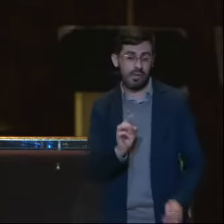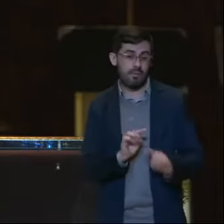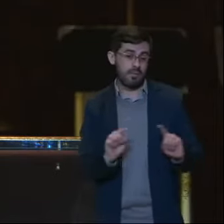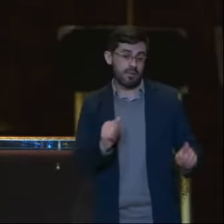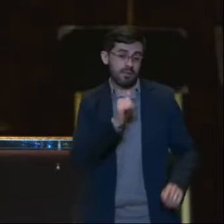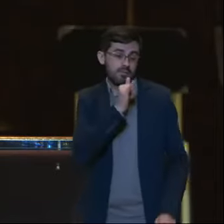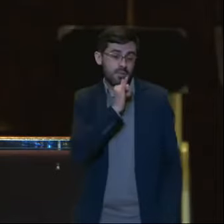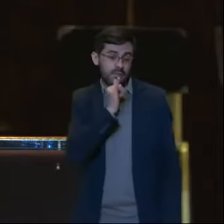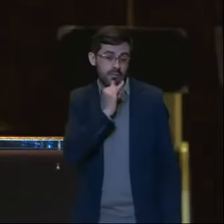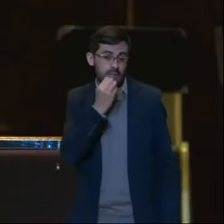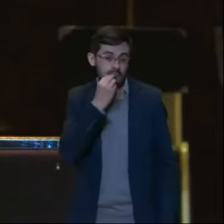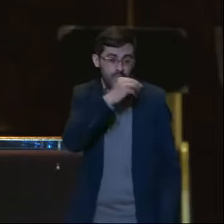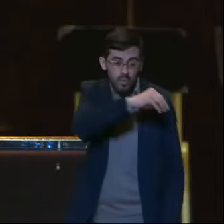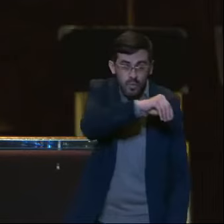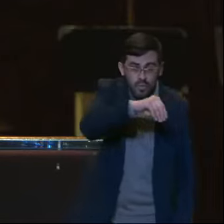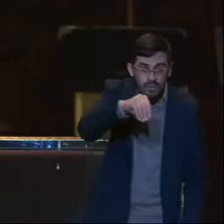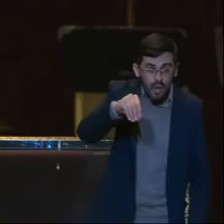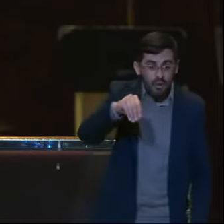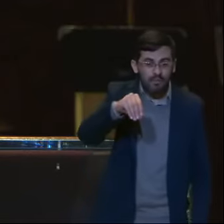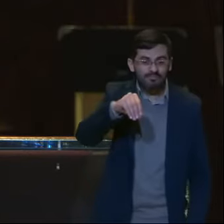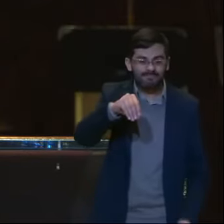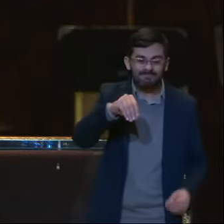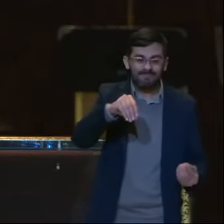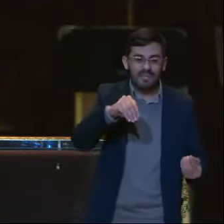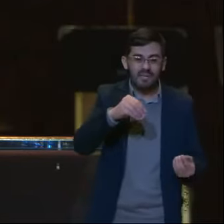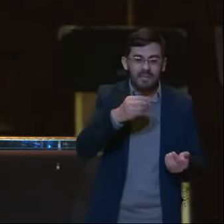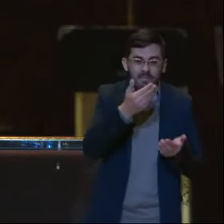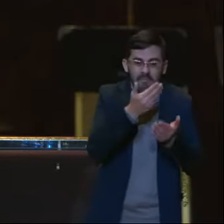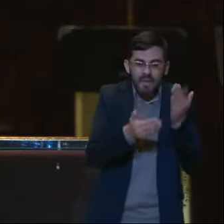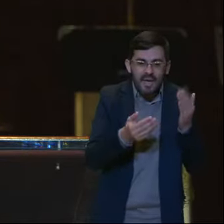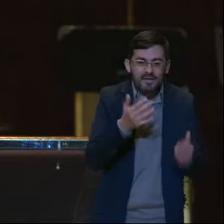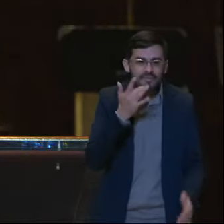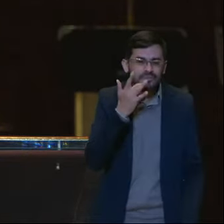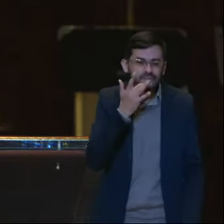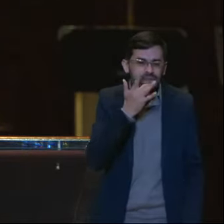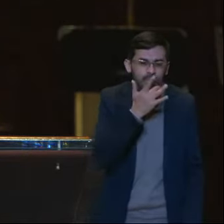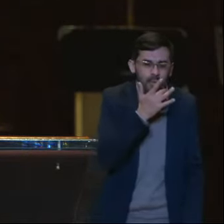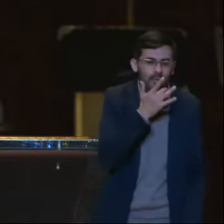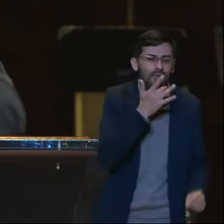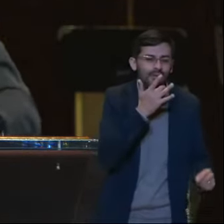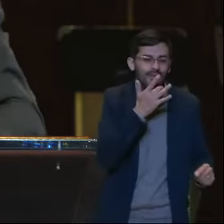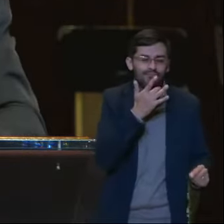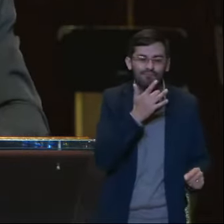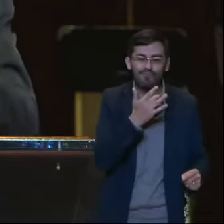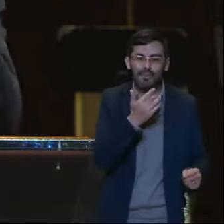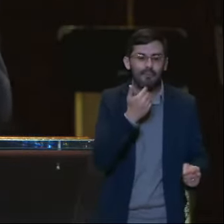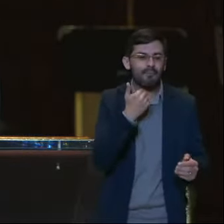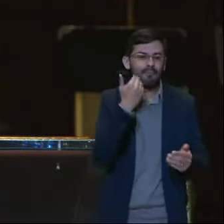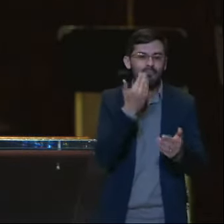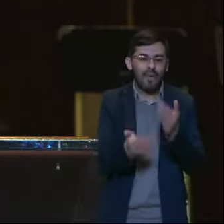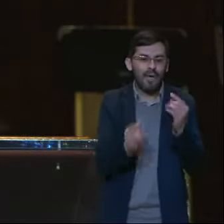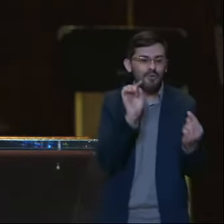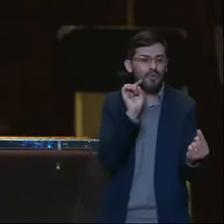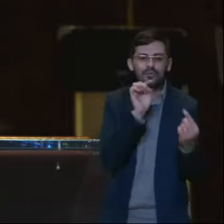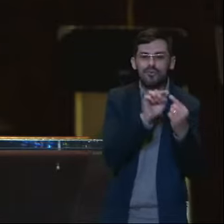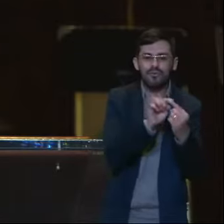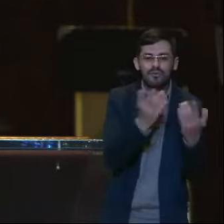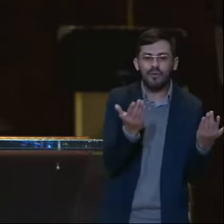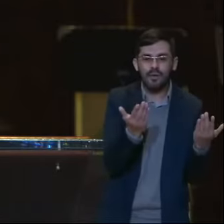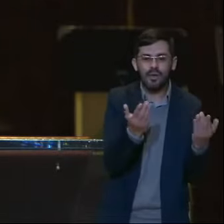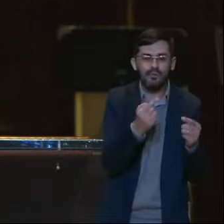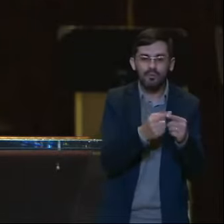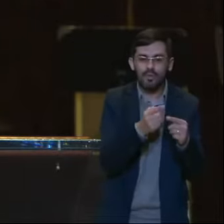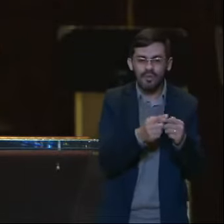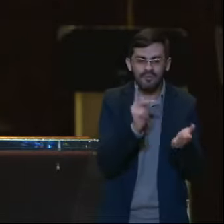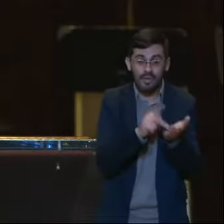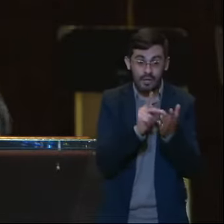contaminado, ele não pode mais ser usado para o seu propósito, que é de conservar ou de salgar a comida. Quem é doido de colocar na comida sal